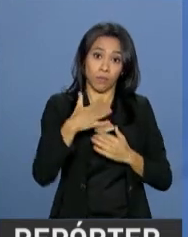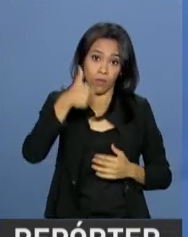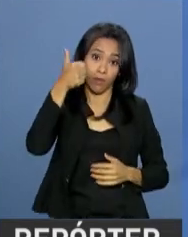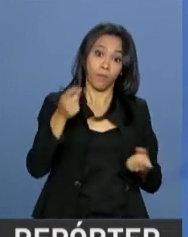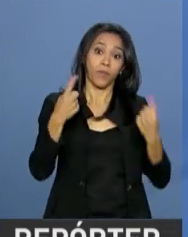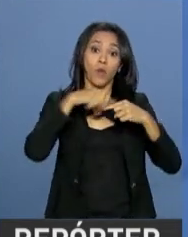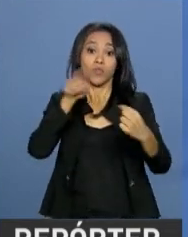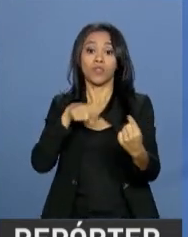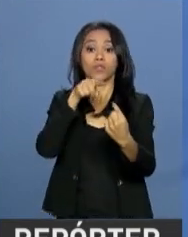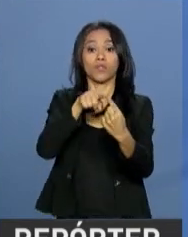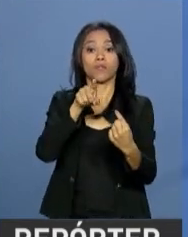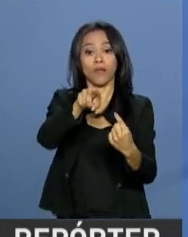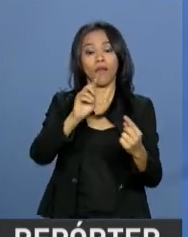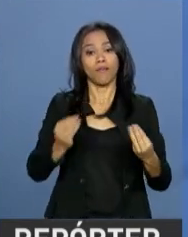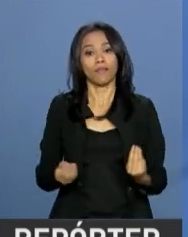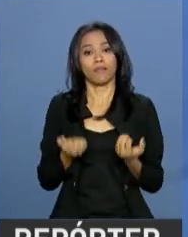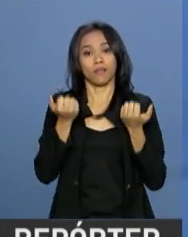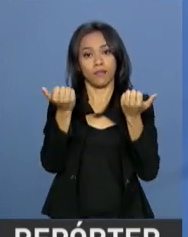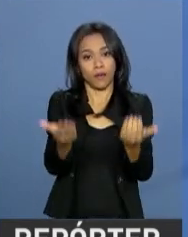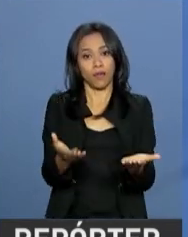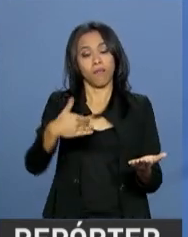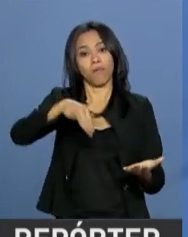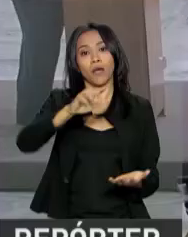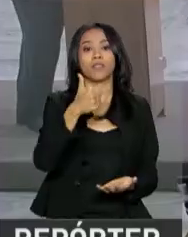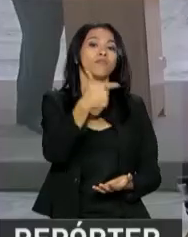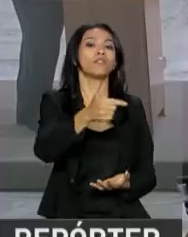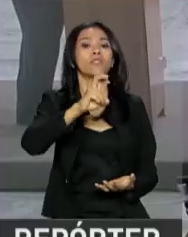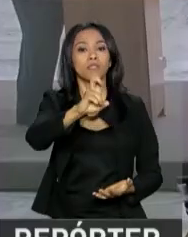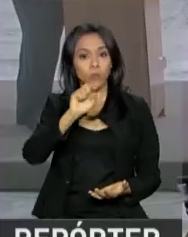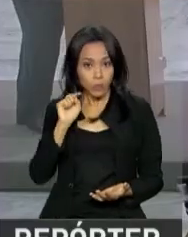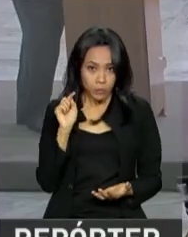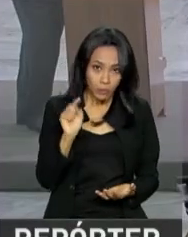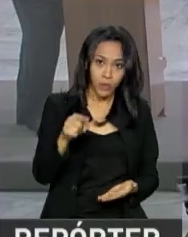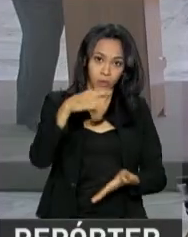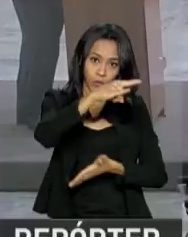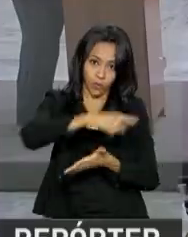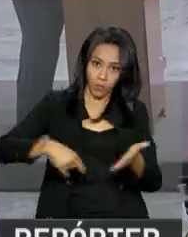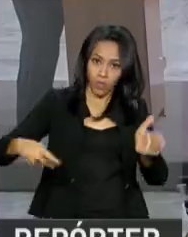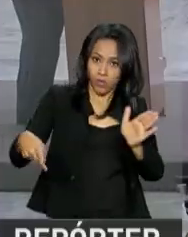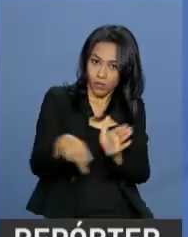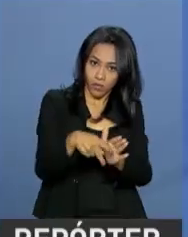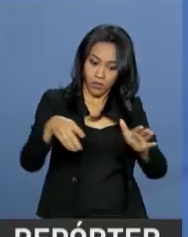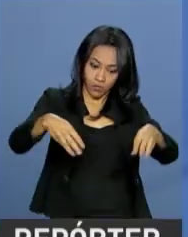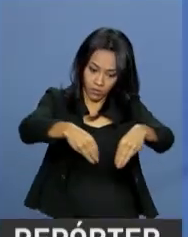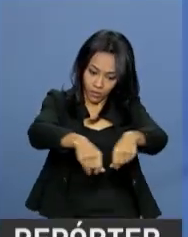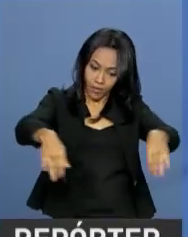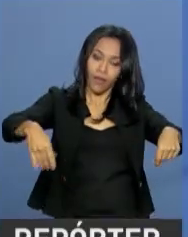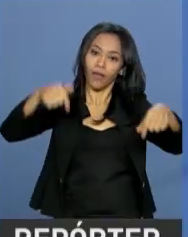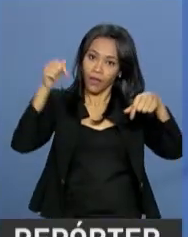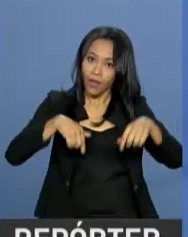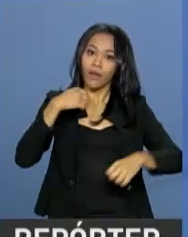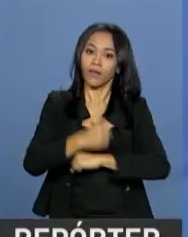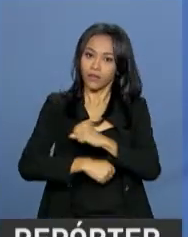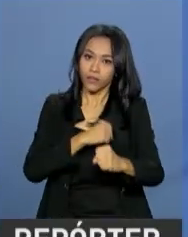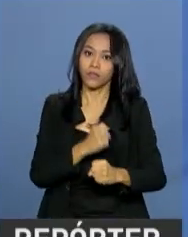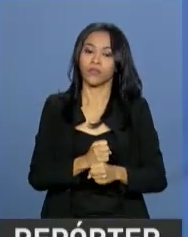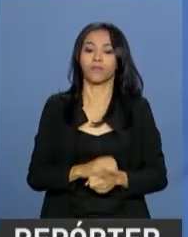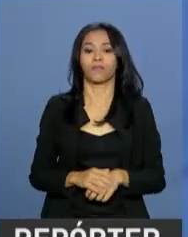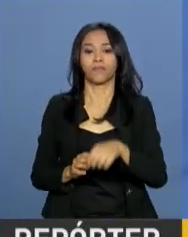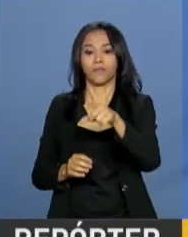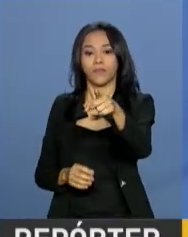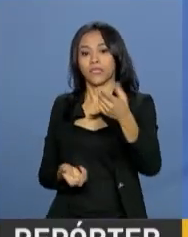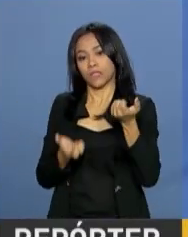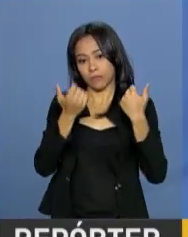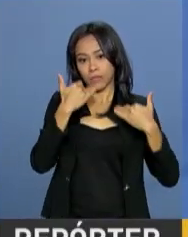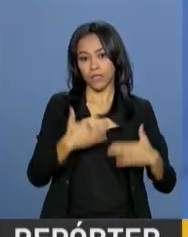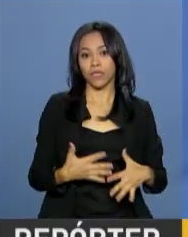entregar mais 25 mil títulos de propriedade no campo neste ano para produzir não basta